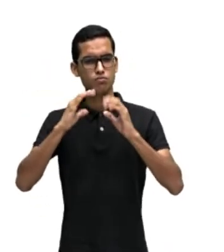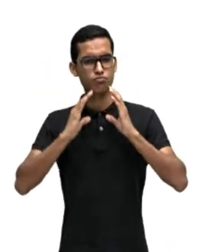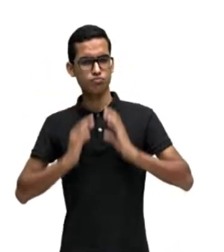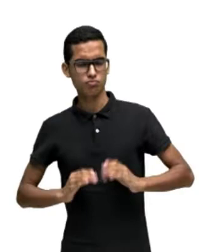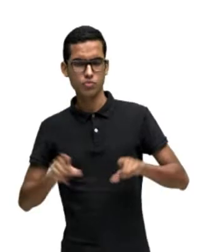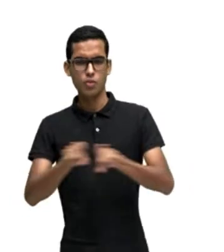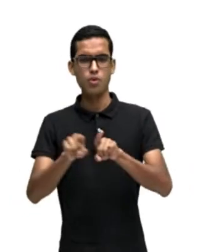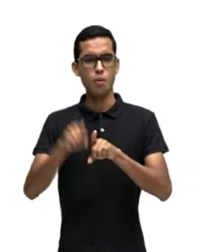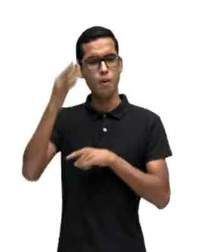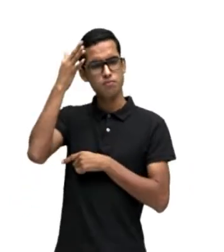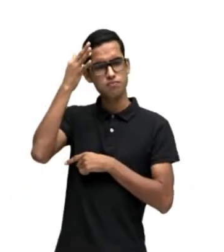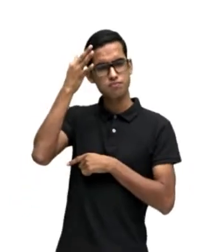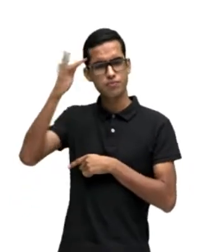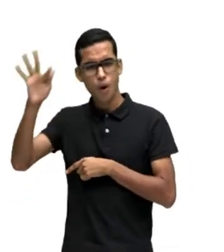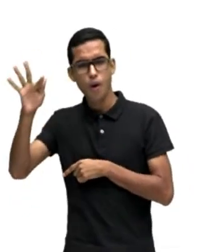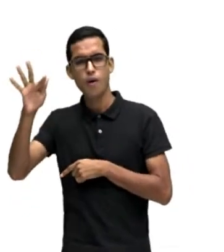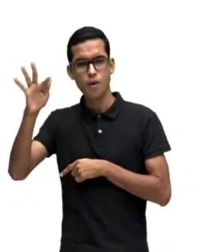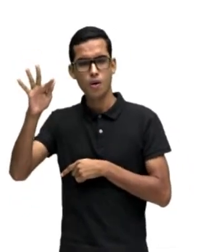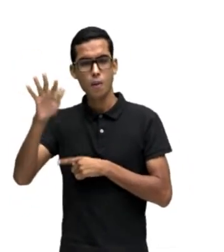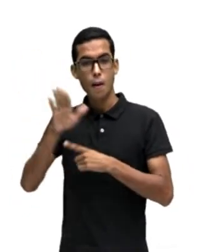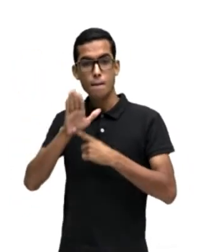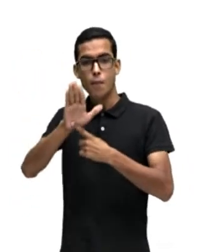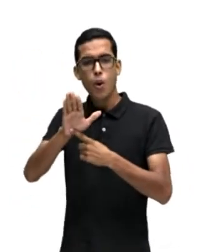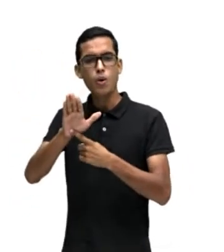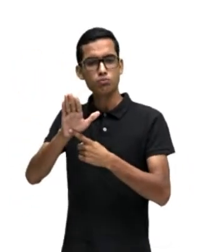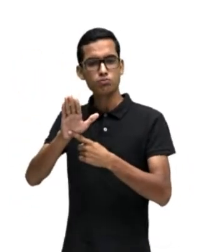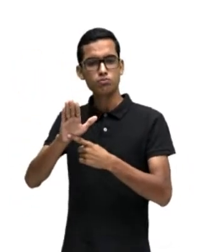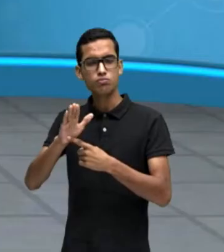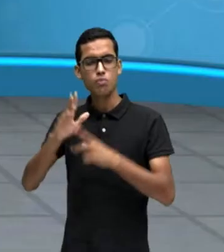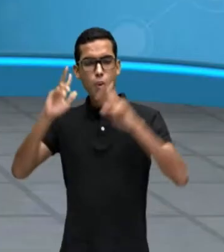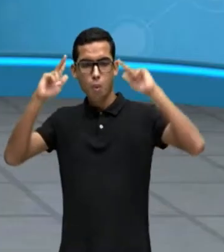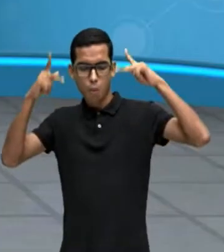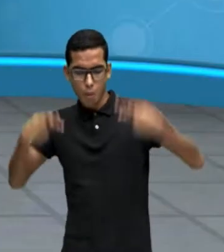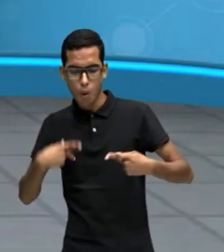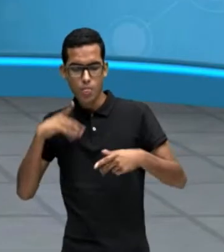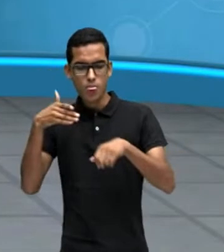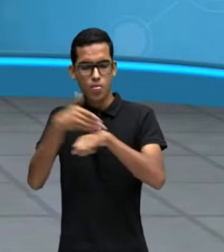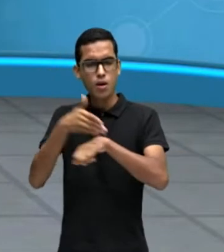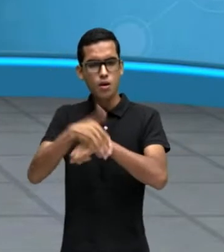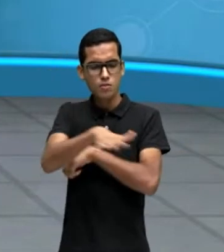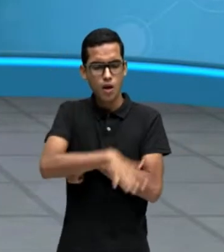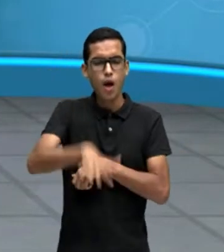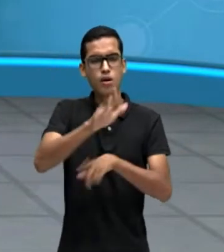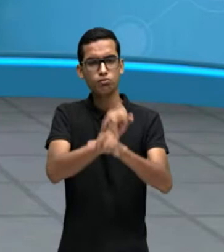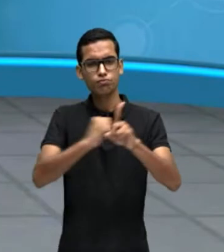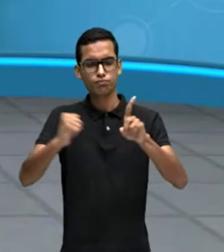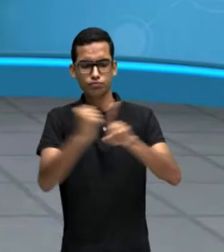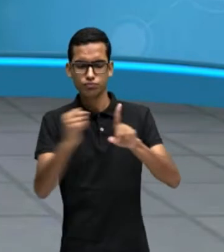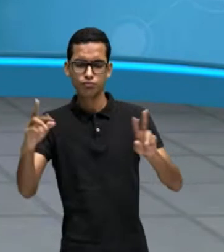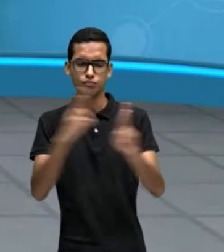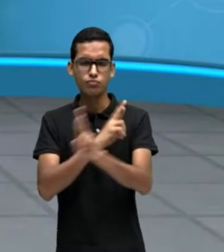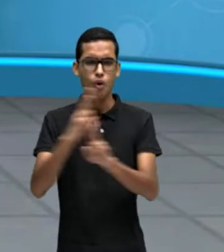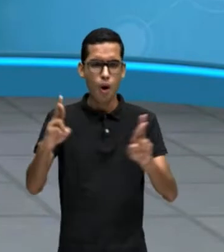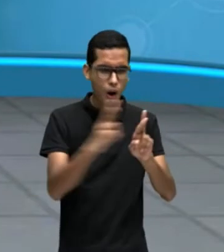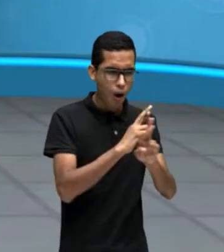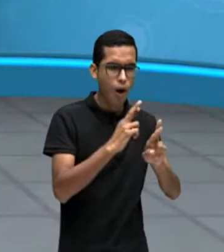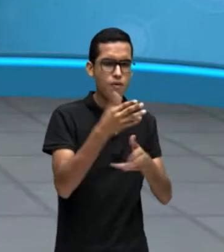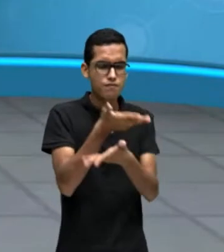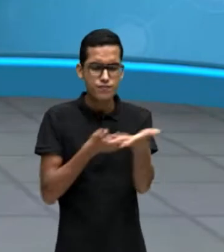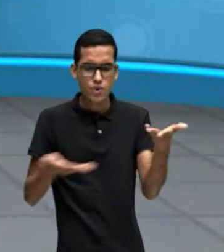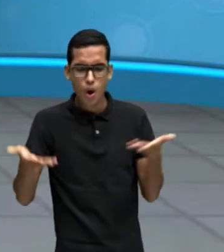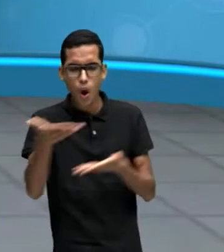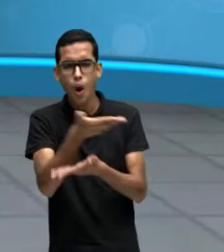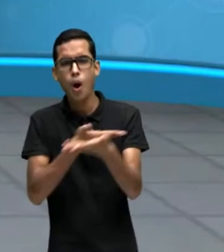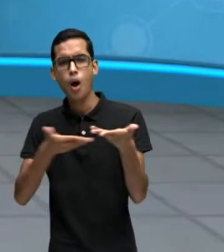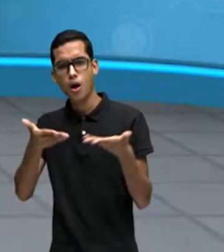homem dentro de suas relações sociais. Normalmente a comédia ela traz o homem para dentro das suas relações sociais, dentro da sociedade,